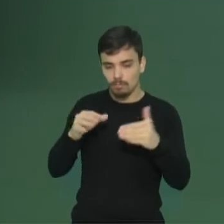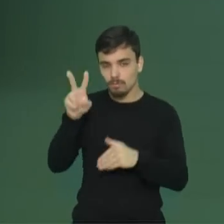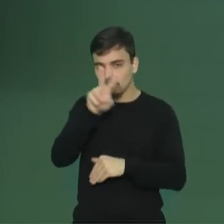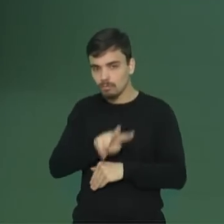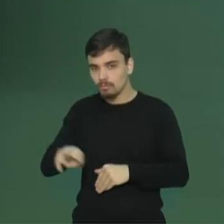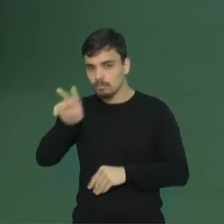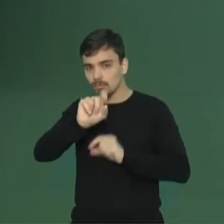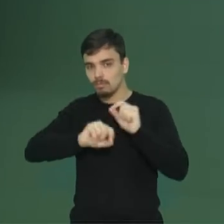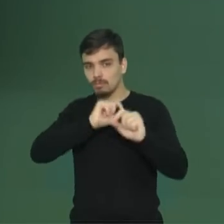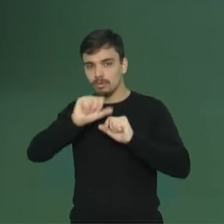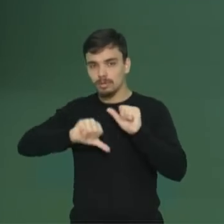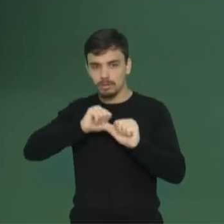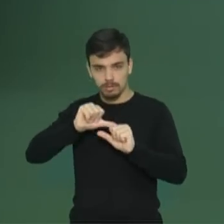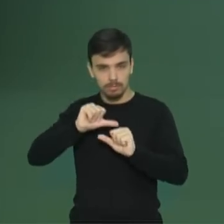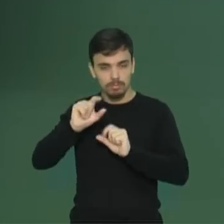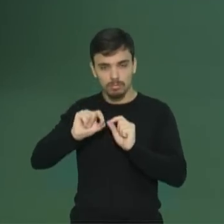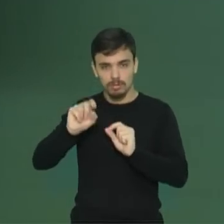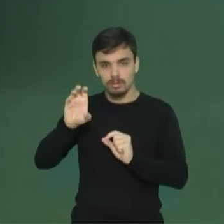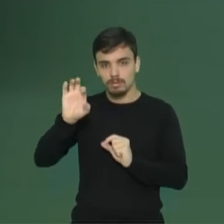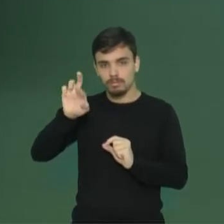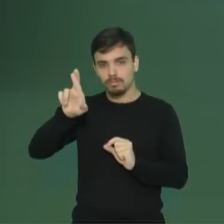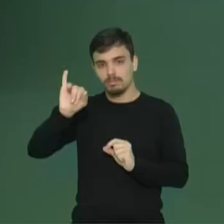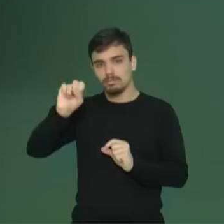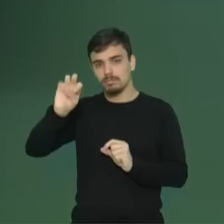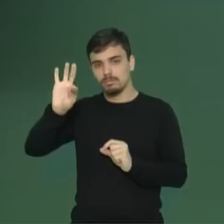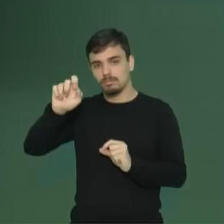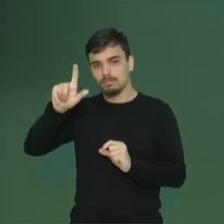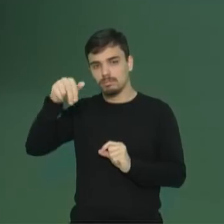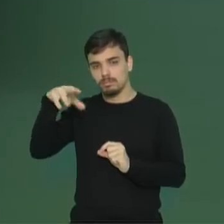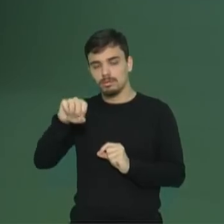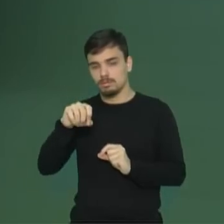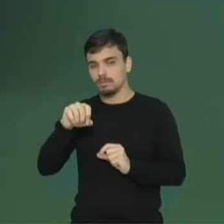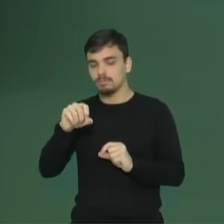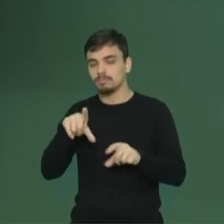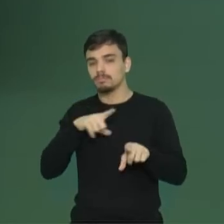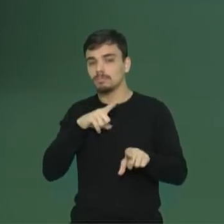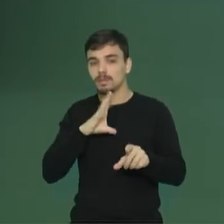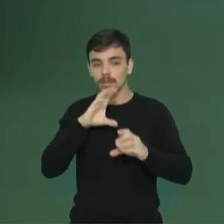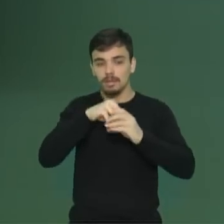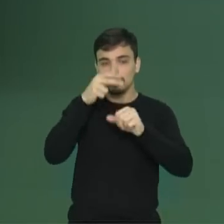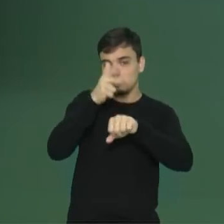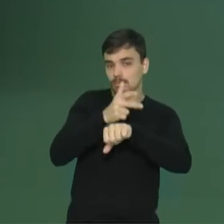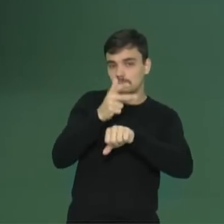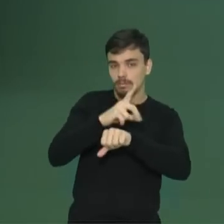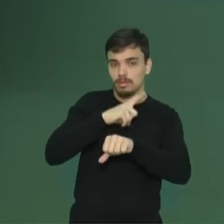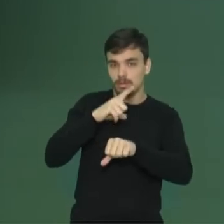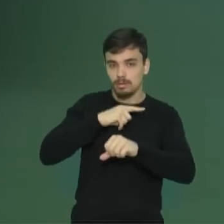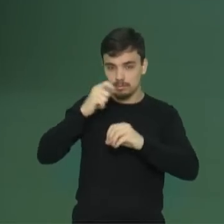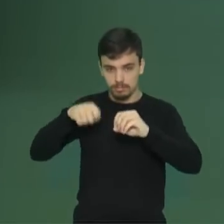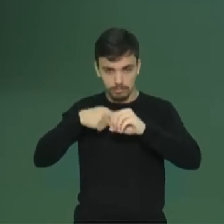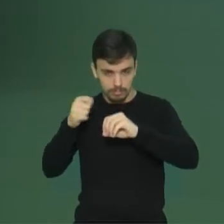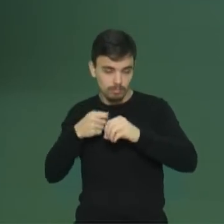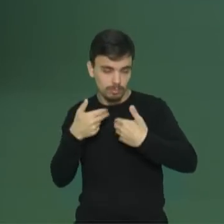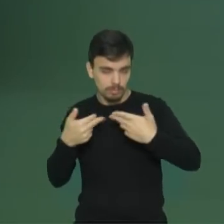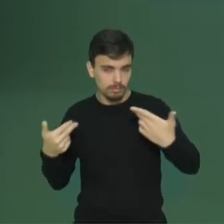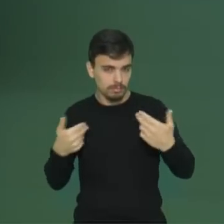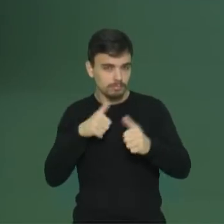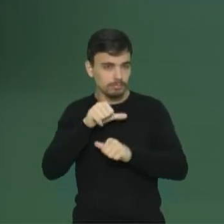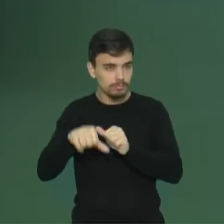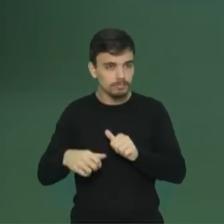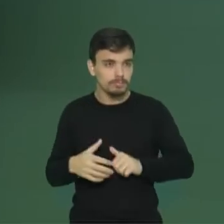você movimentou o cristalino. Na câmera, isso daí ele teria um motor aproximando lentes ali dentro. Somos mais eficientes que a